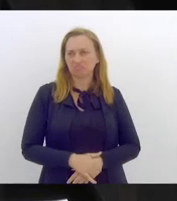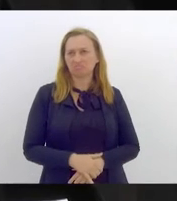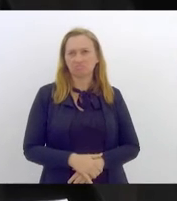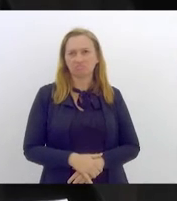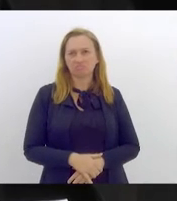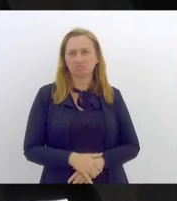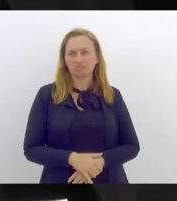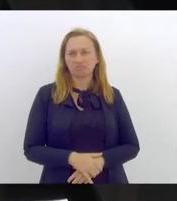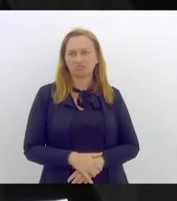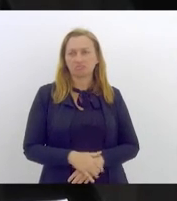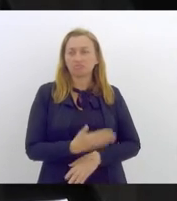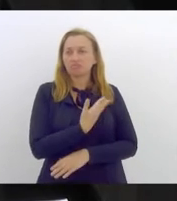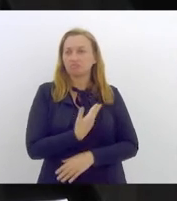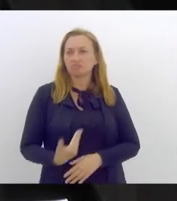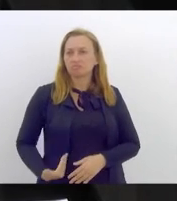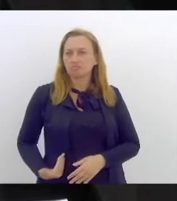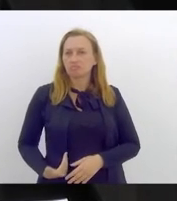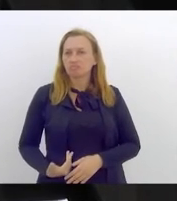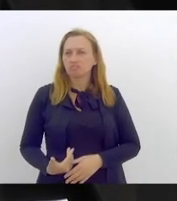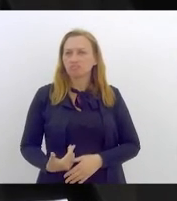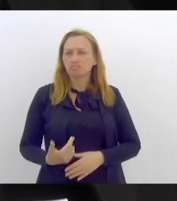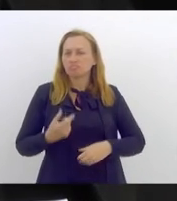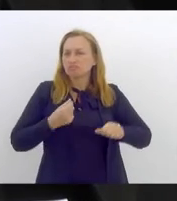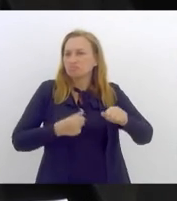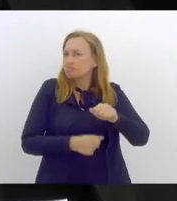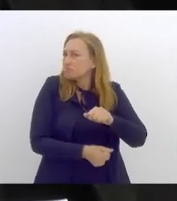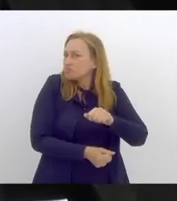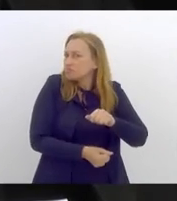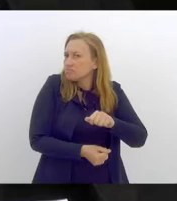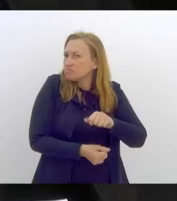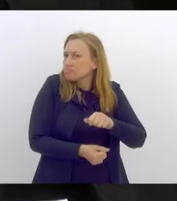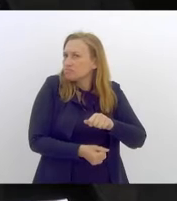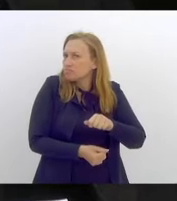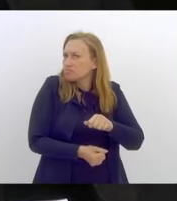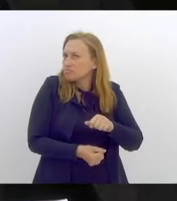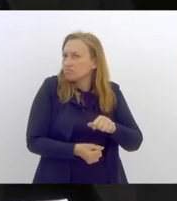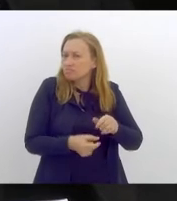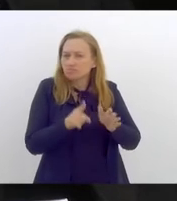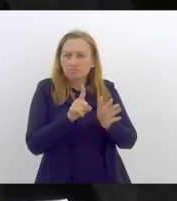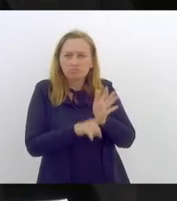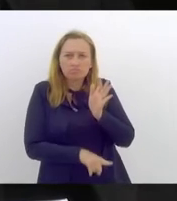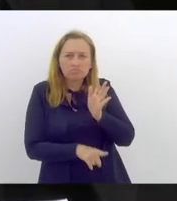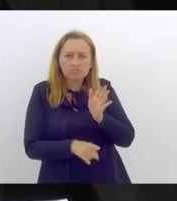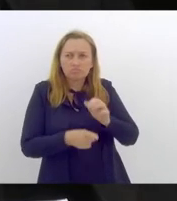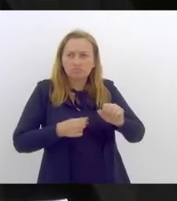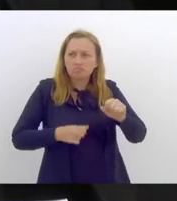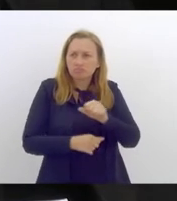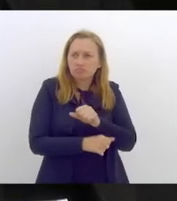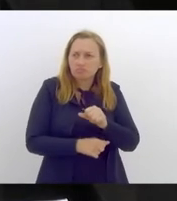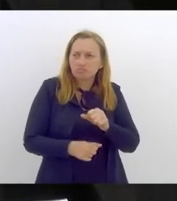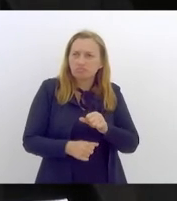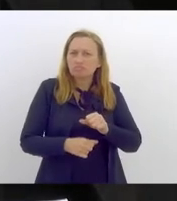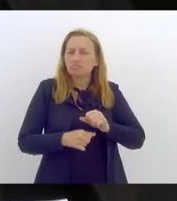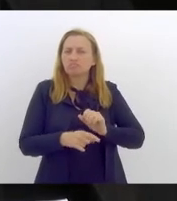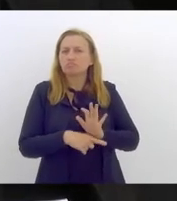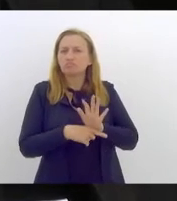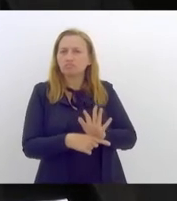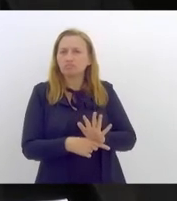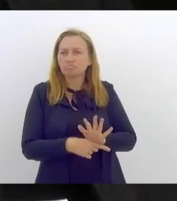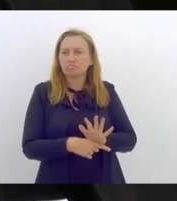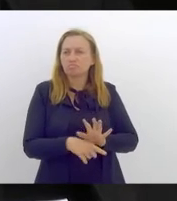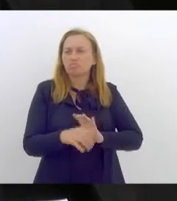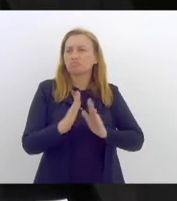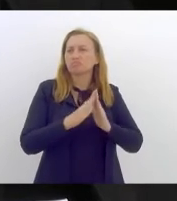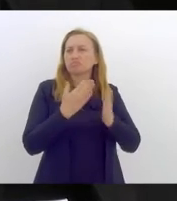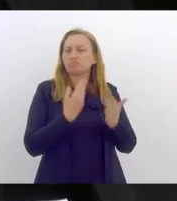pandemia. O governo não prevê investimento, ou melhor, prevê uma dura redução de investimentos em reforço escolar,